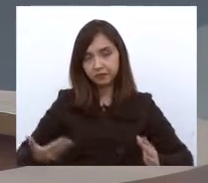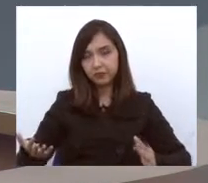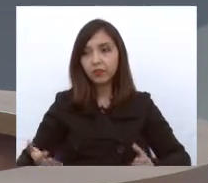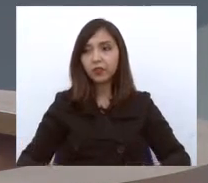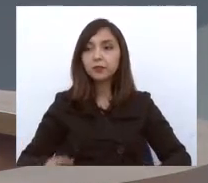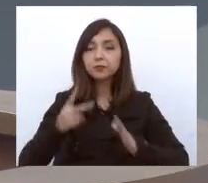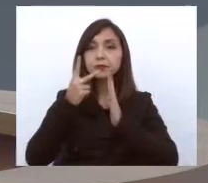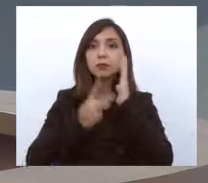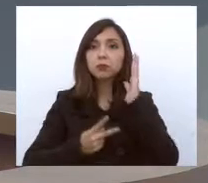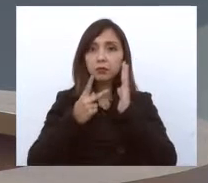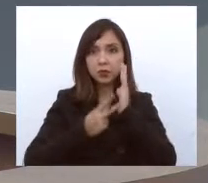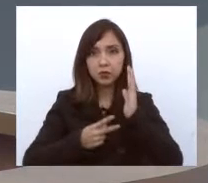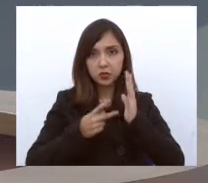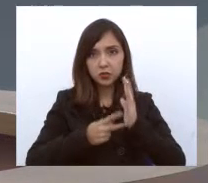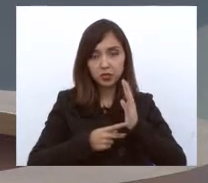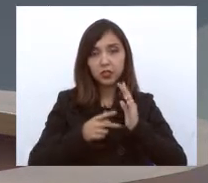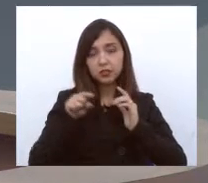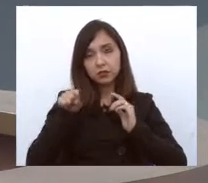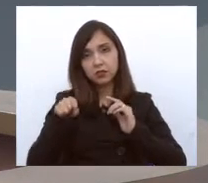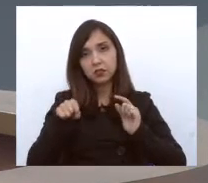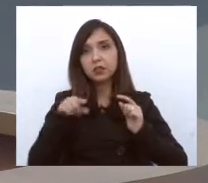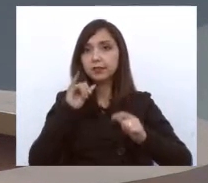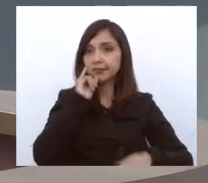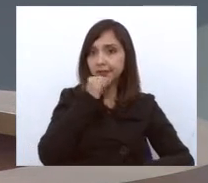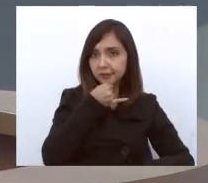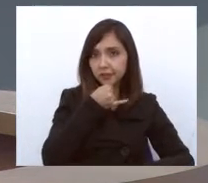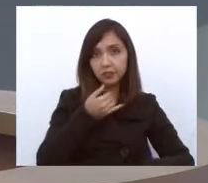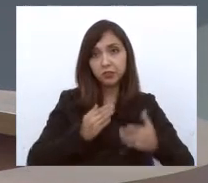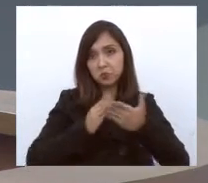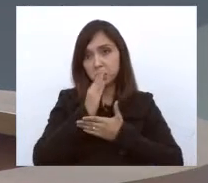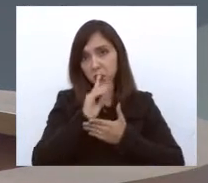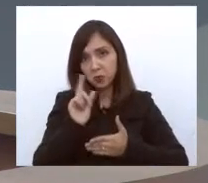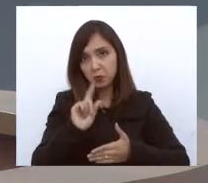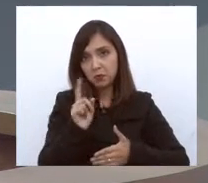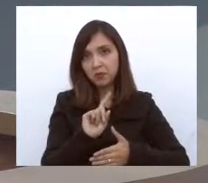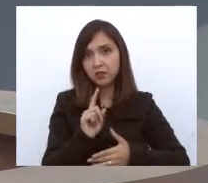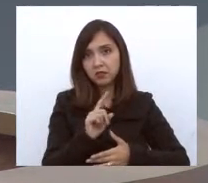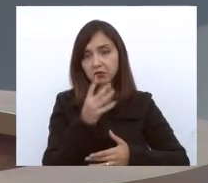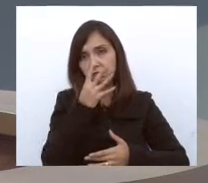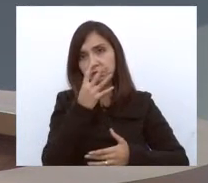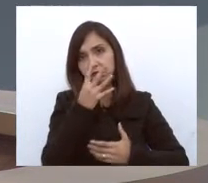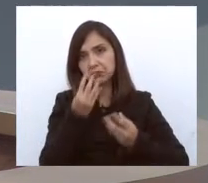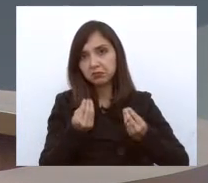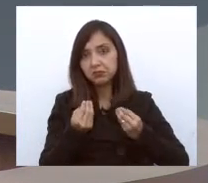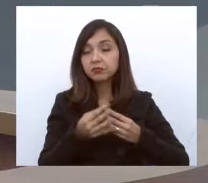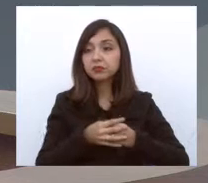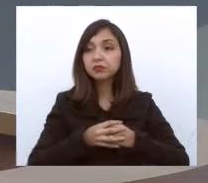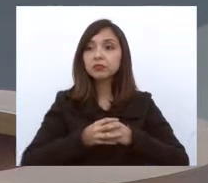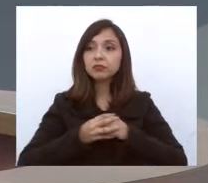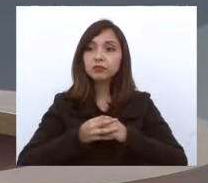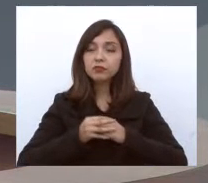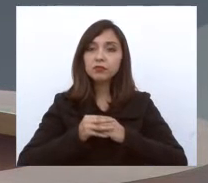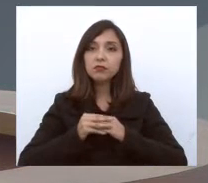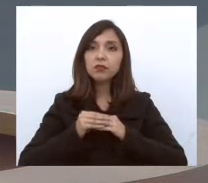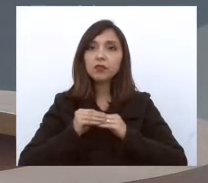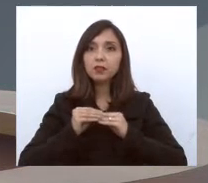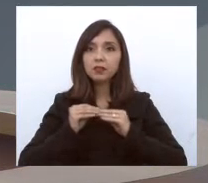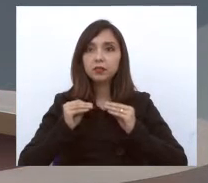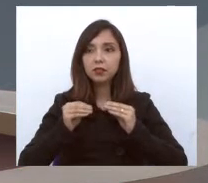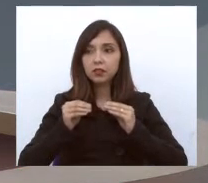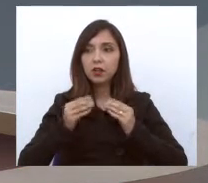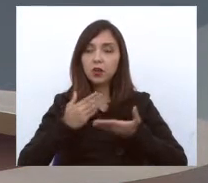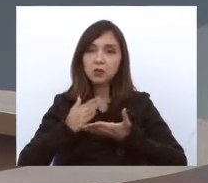O projeto impositivo que veio, que lamentavelmente não passou, isso me surpreende muito, a ausência de